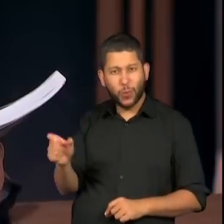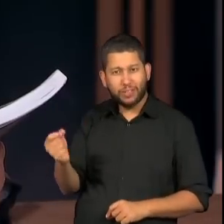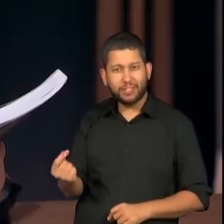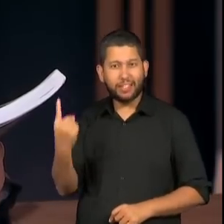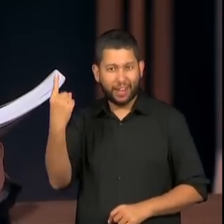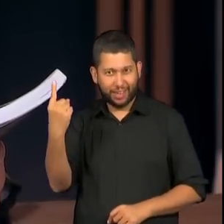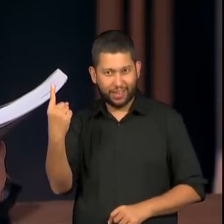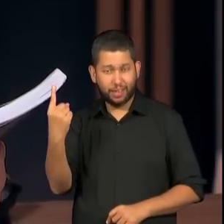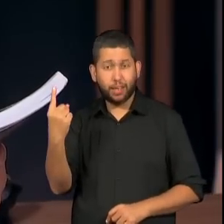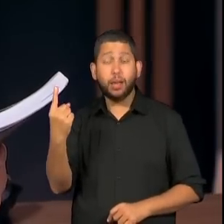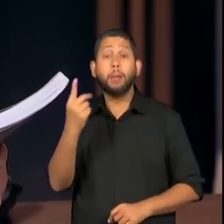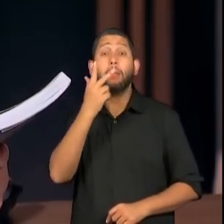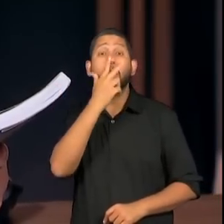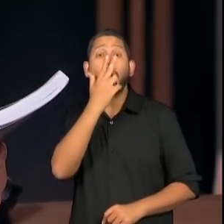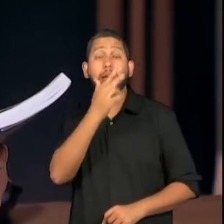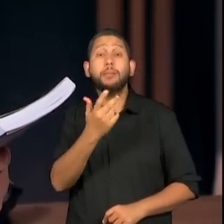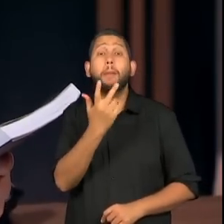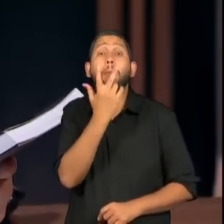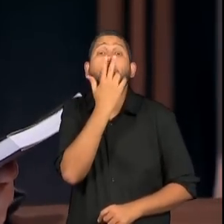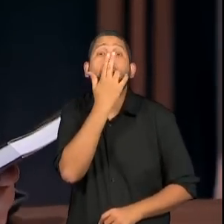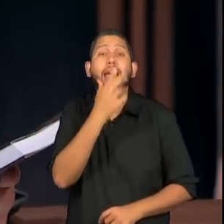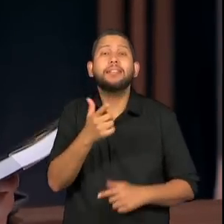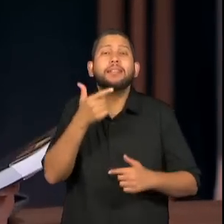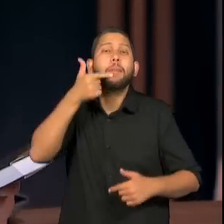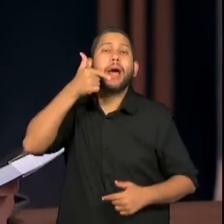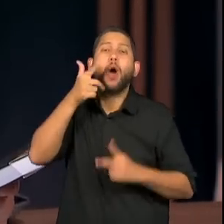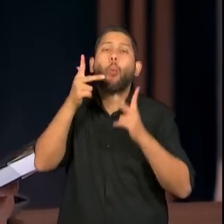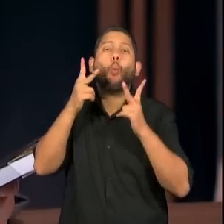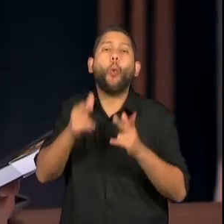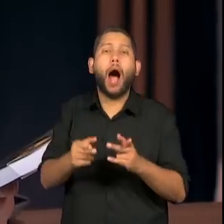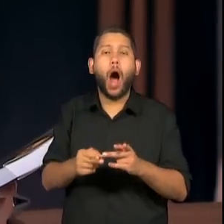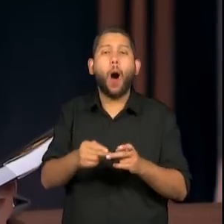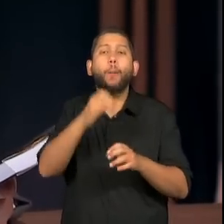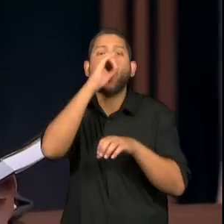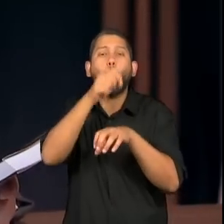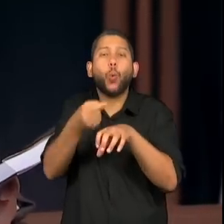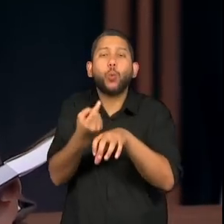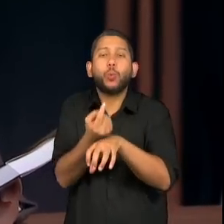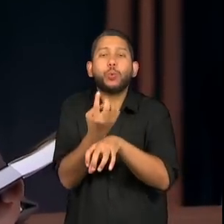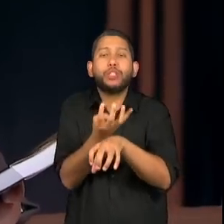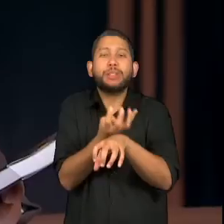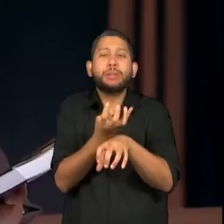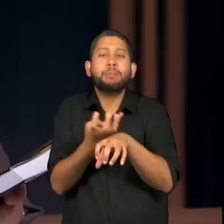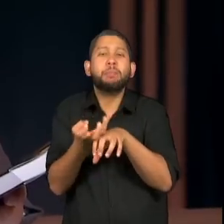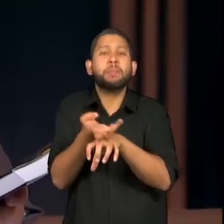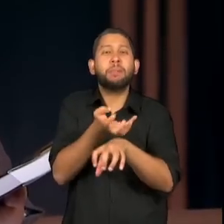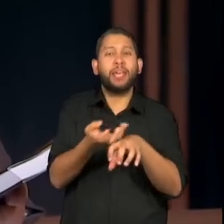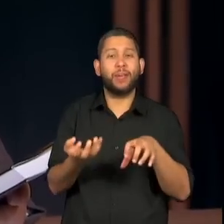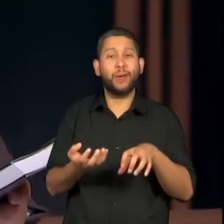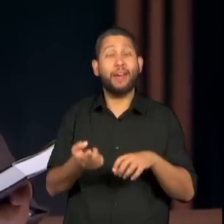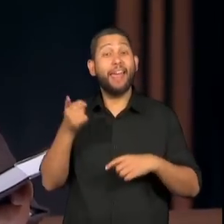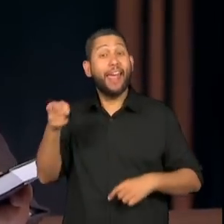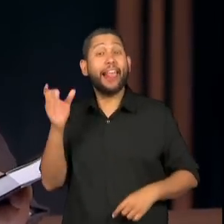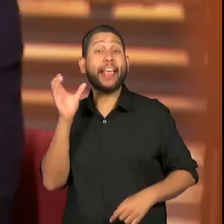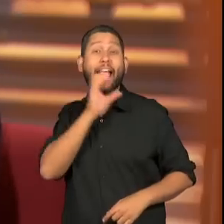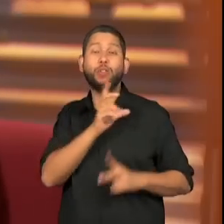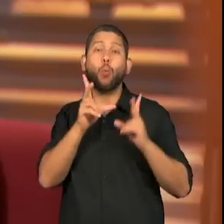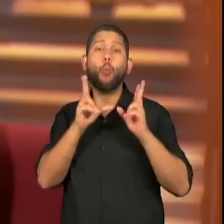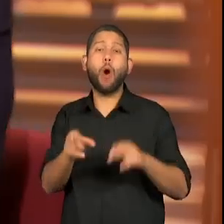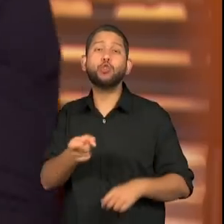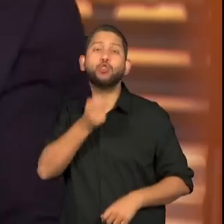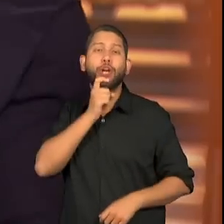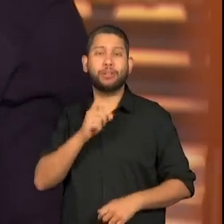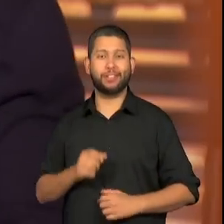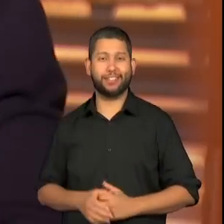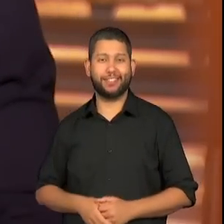Natal, simpatia de um porco espinho, caloroso como uma pedra de gelo. Quem é Celso Ataíde